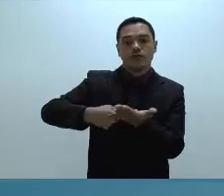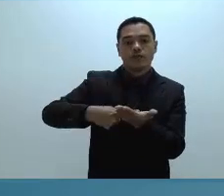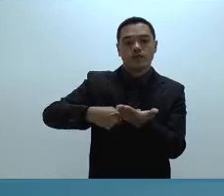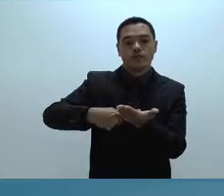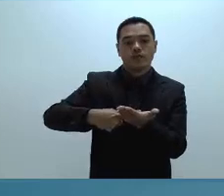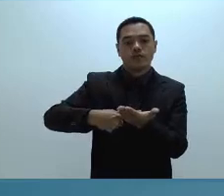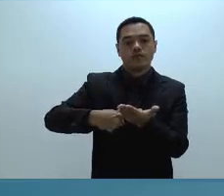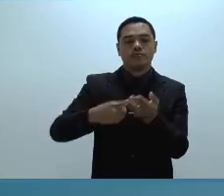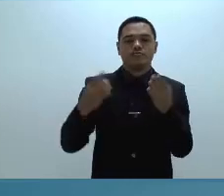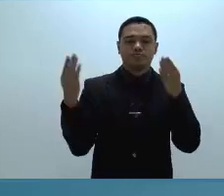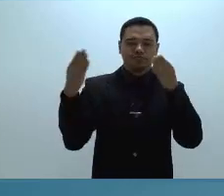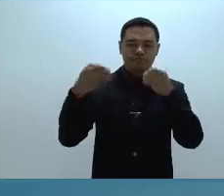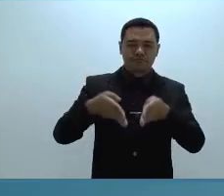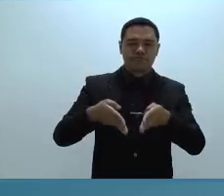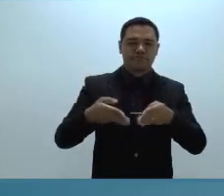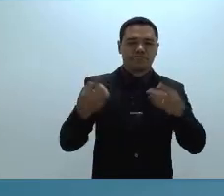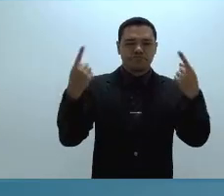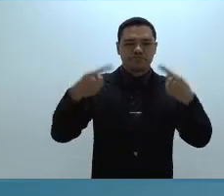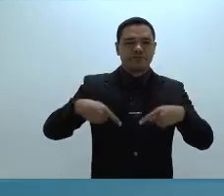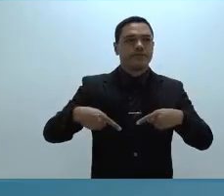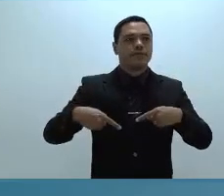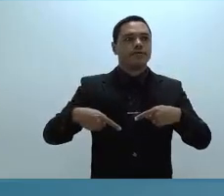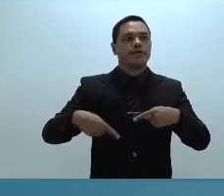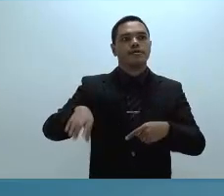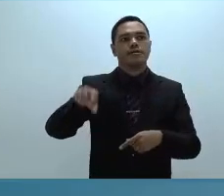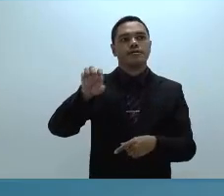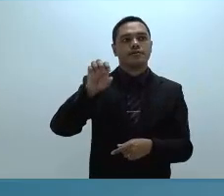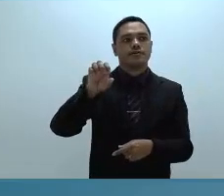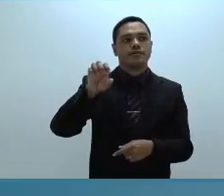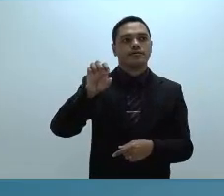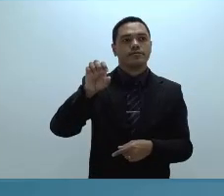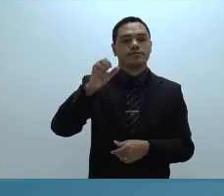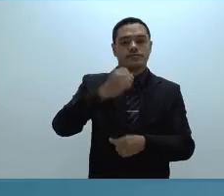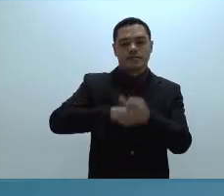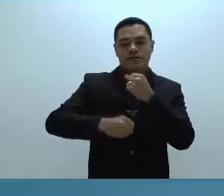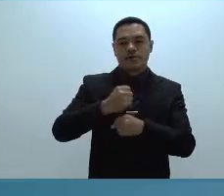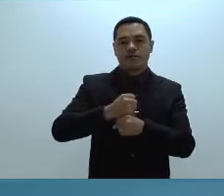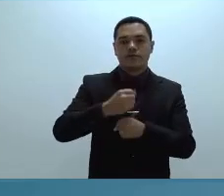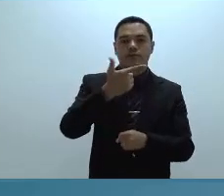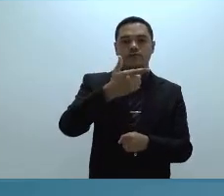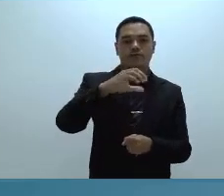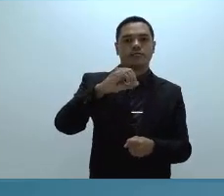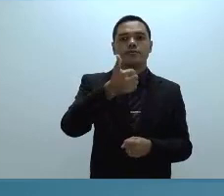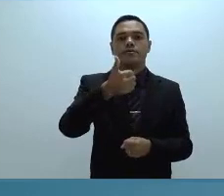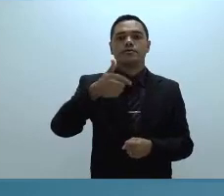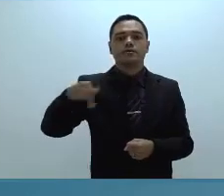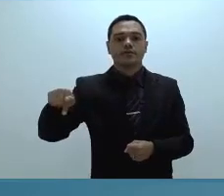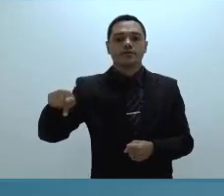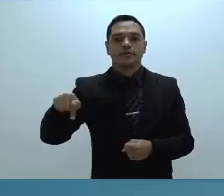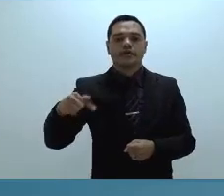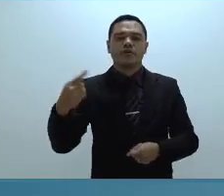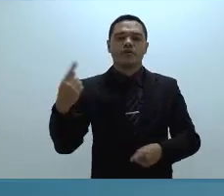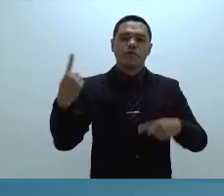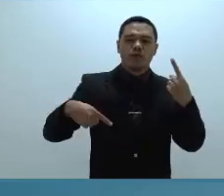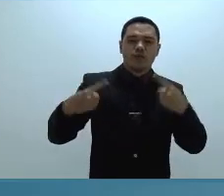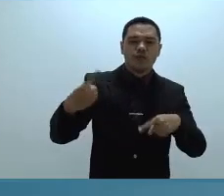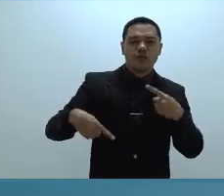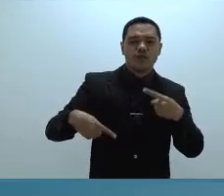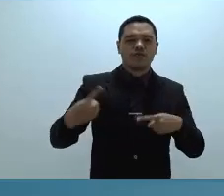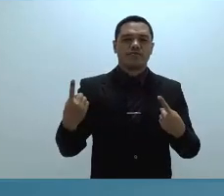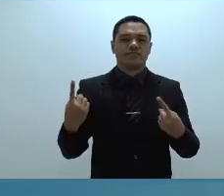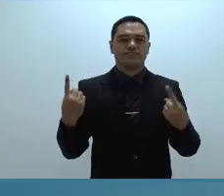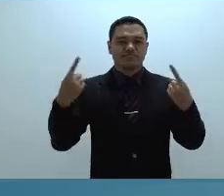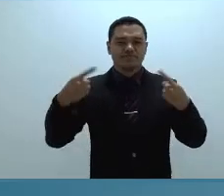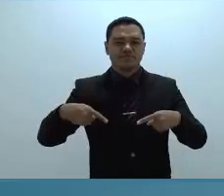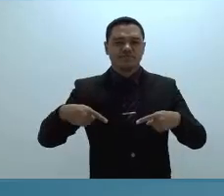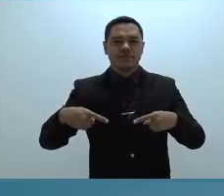competência 150.050-DF, julgado em 2017, nos seguintes termos: na parte que interessa, conflito negativo de competência entre a primeira e